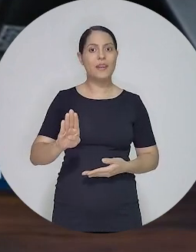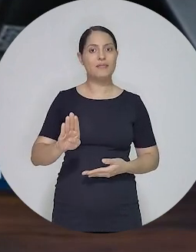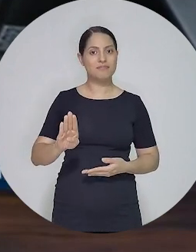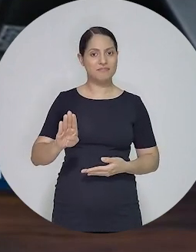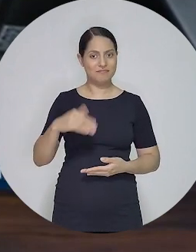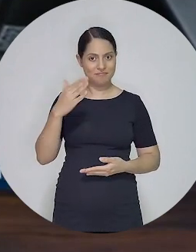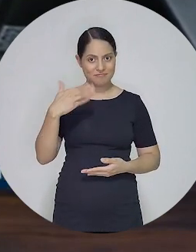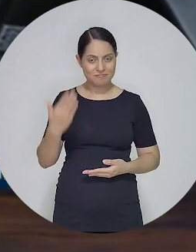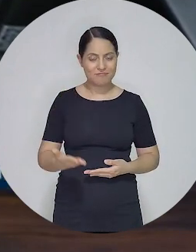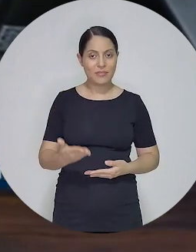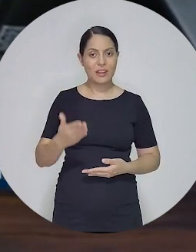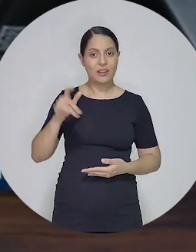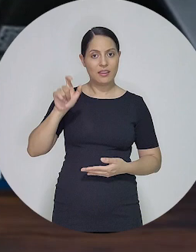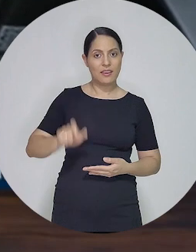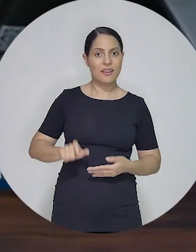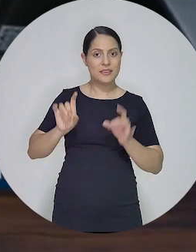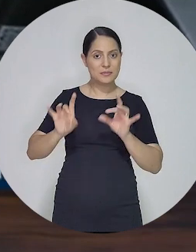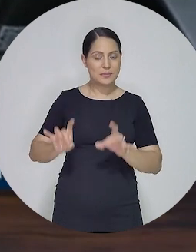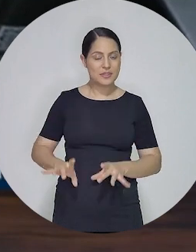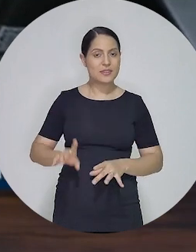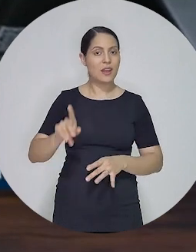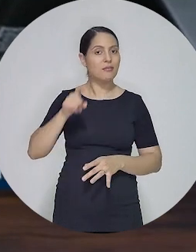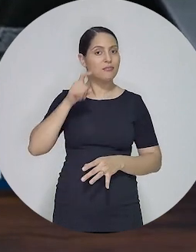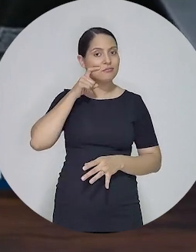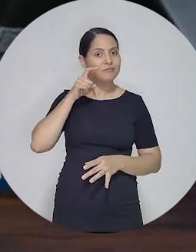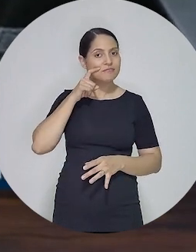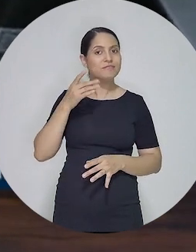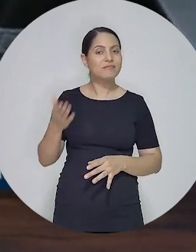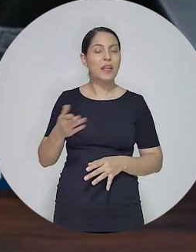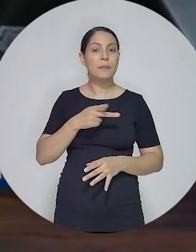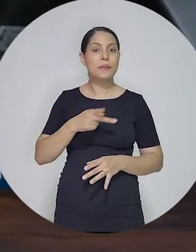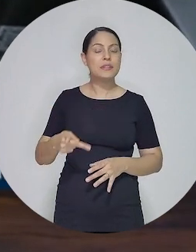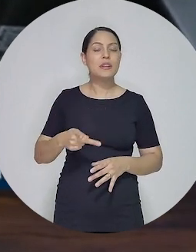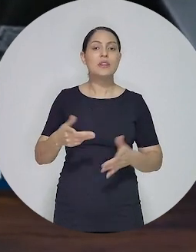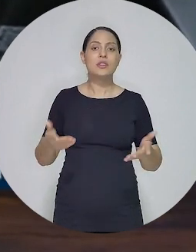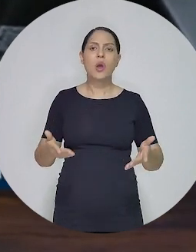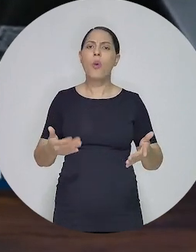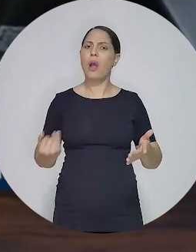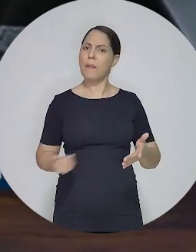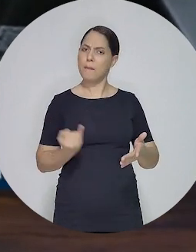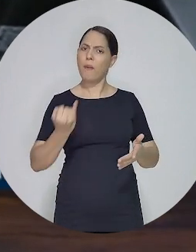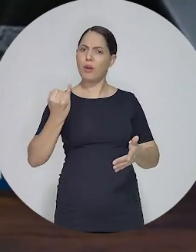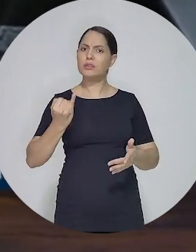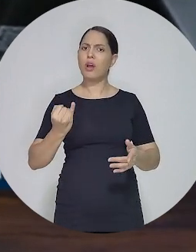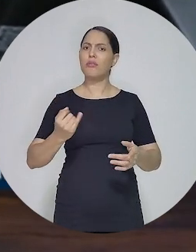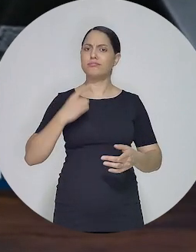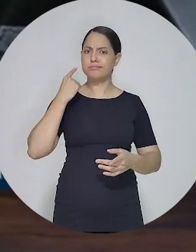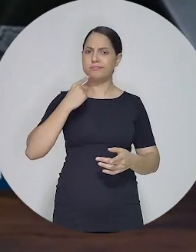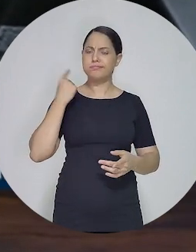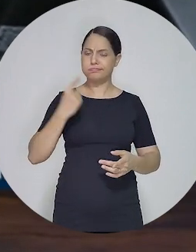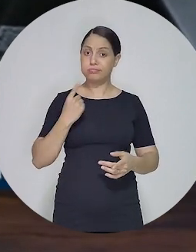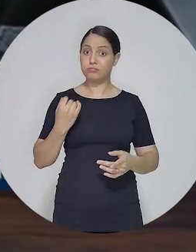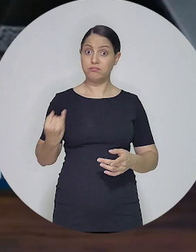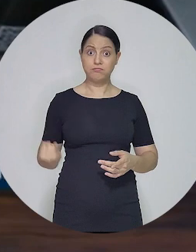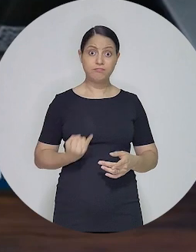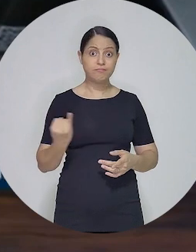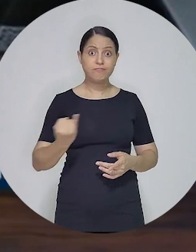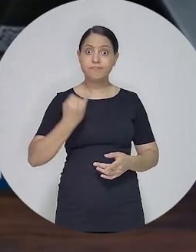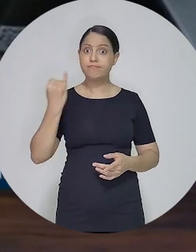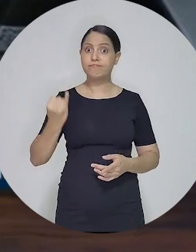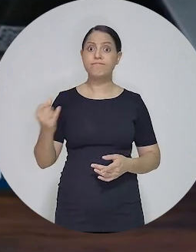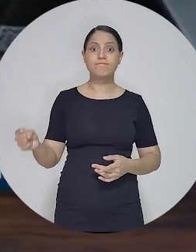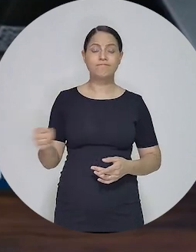Alberto Simonetti. De fato, esse projeto consagra o comando constitucional em relação aos advogados. O advogado é